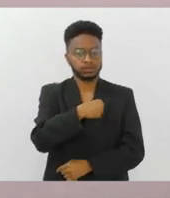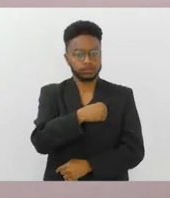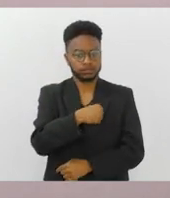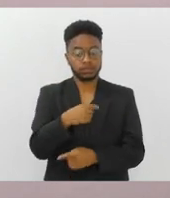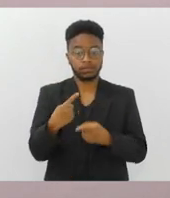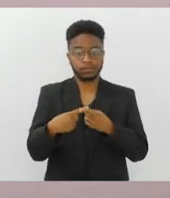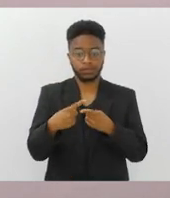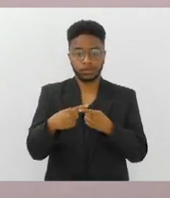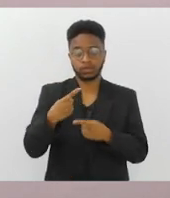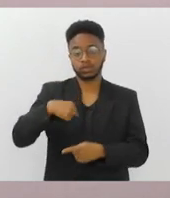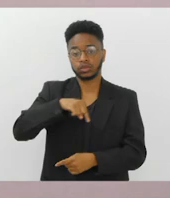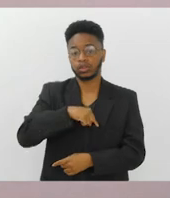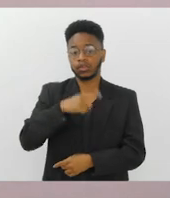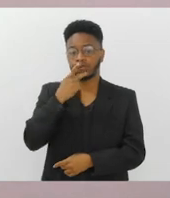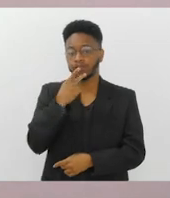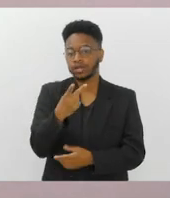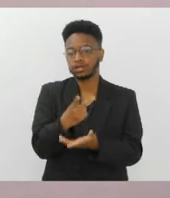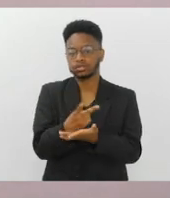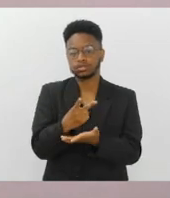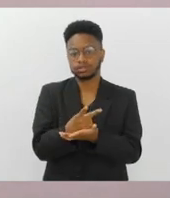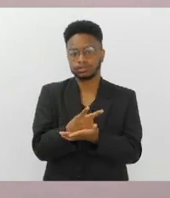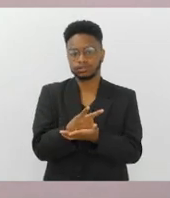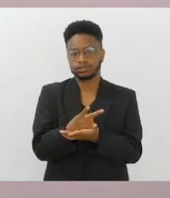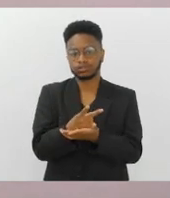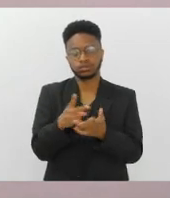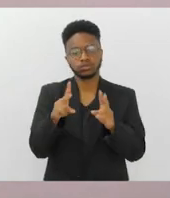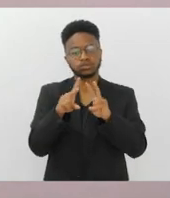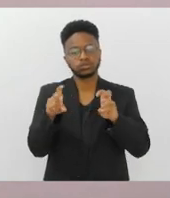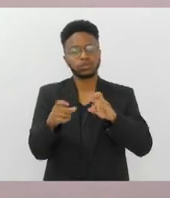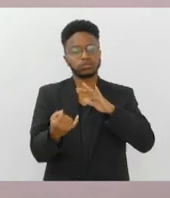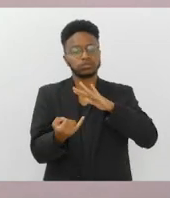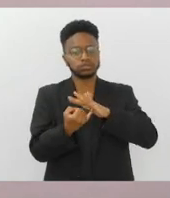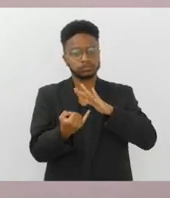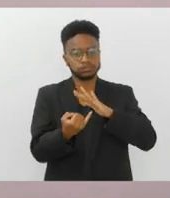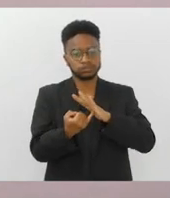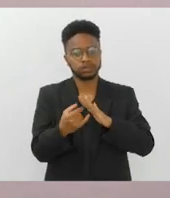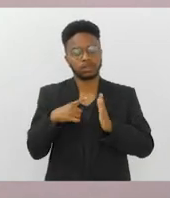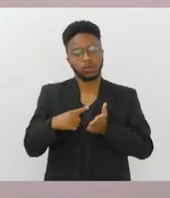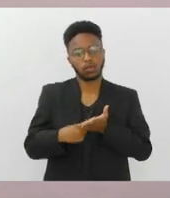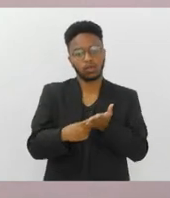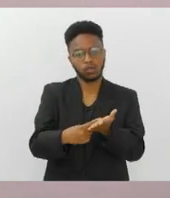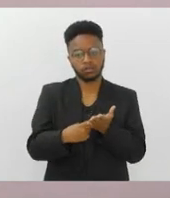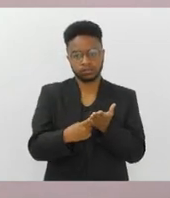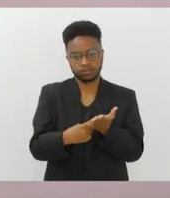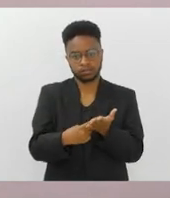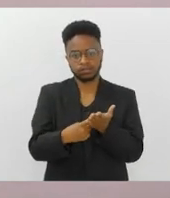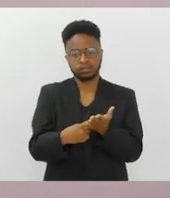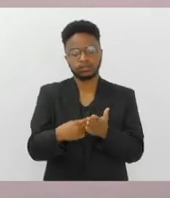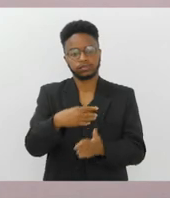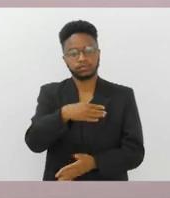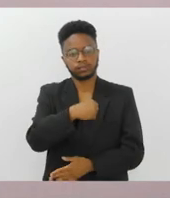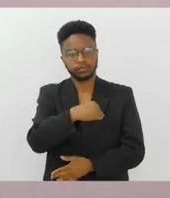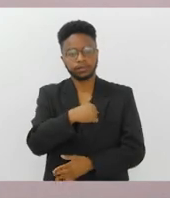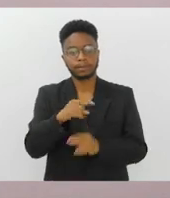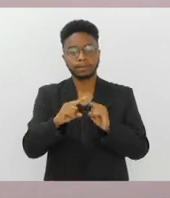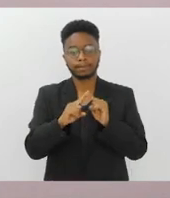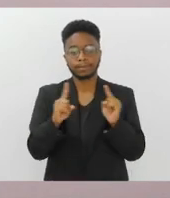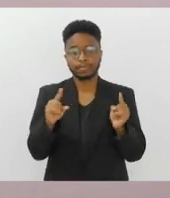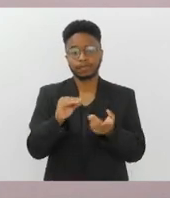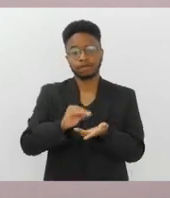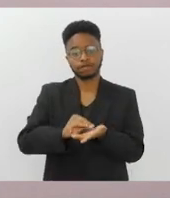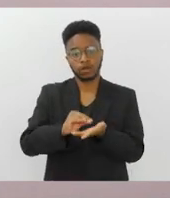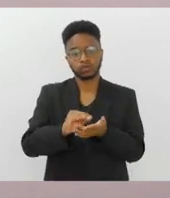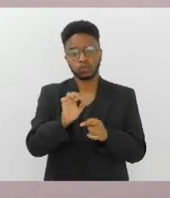gente fala muito dessas instituições comprometidas com o aleitamento materno, mas falta o